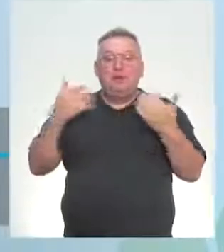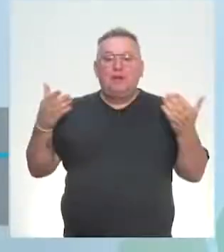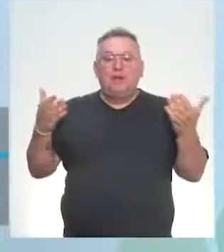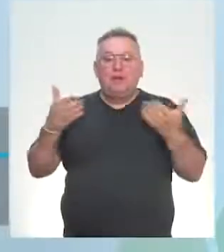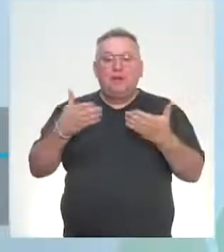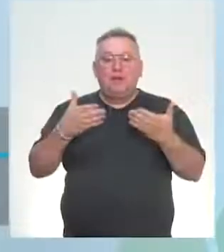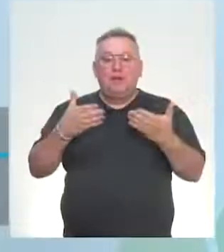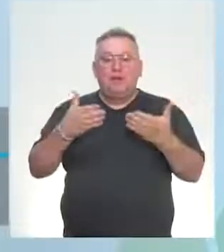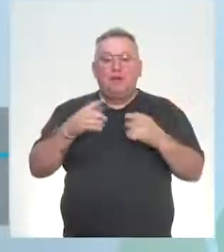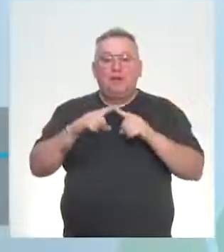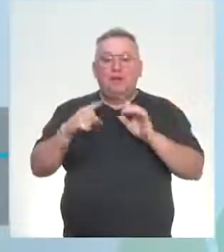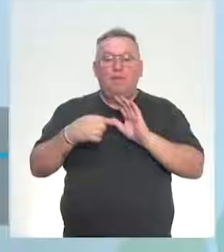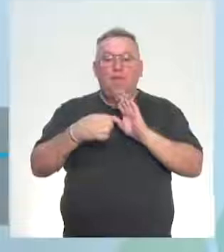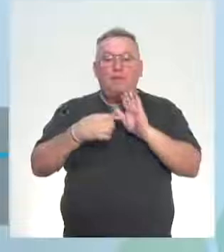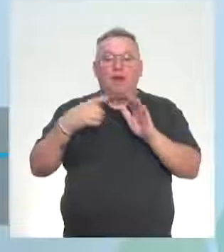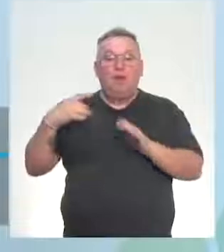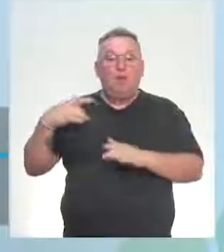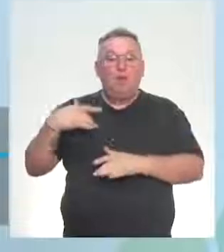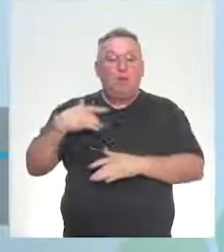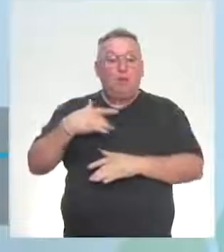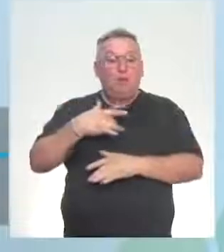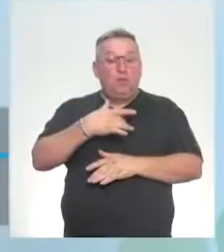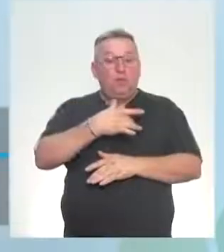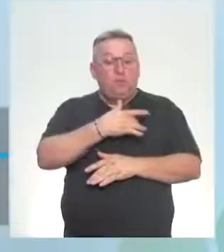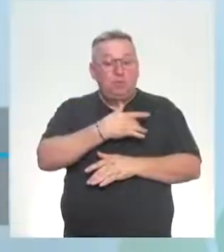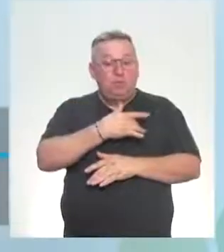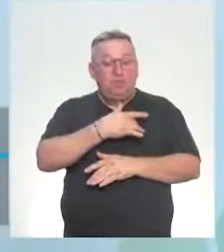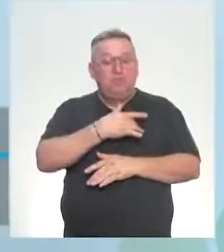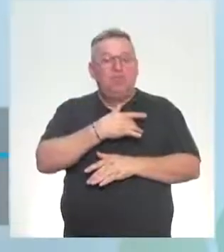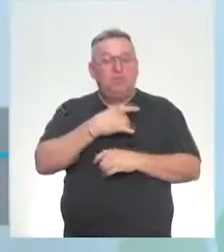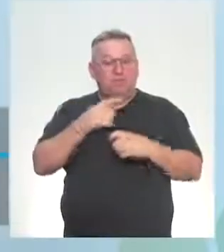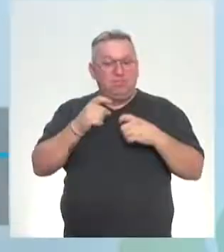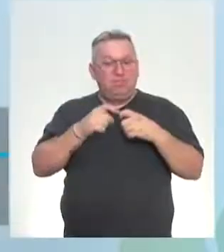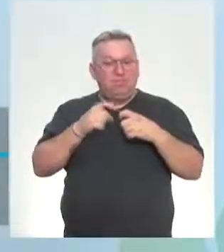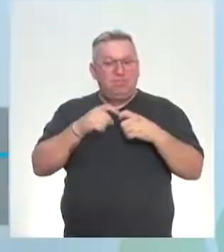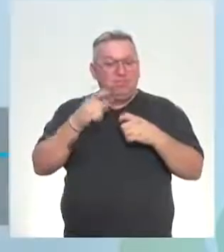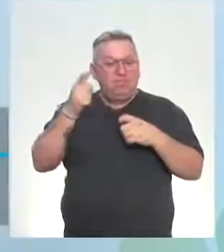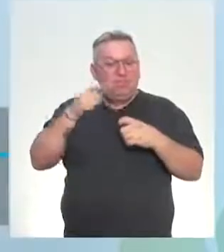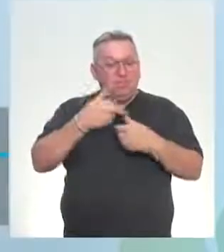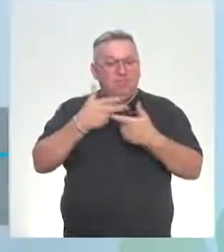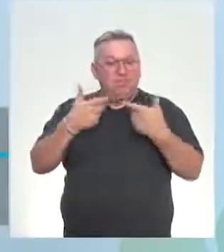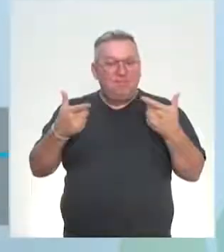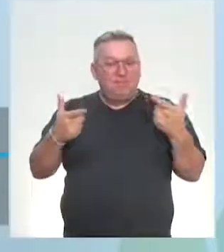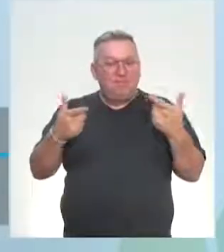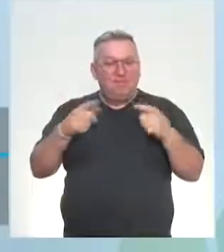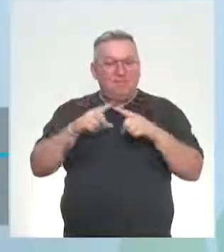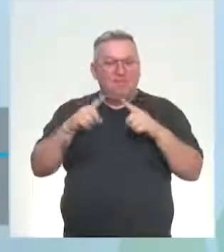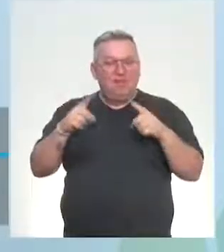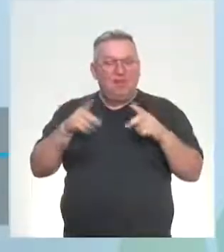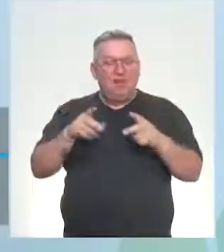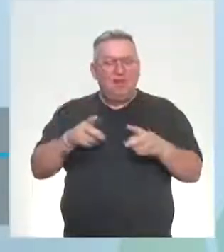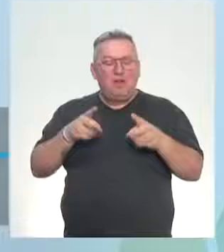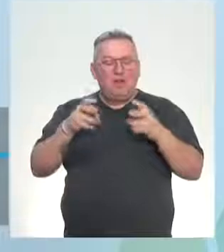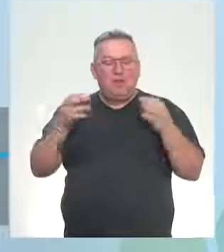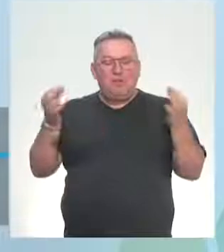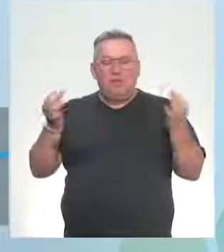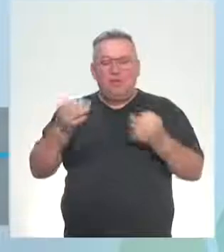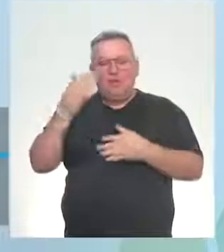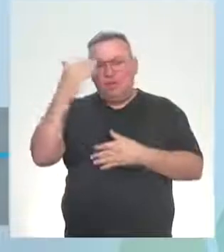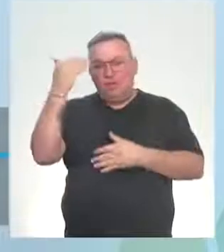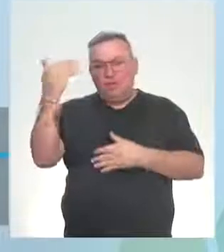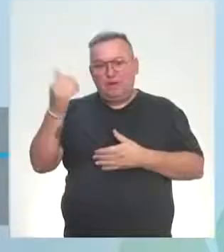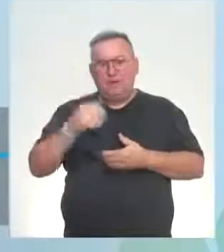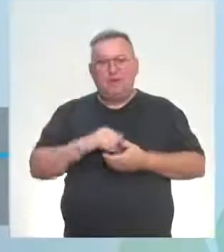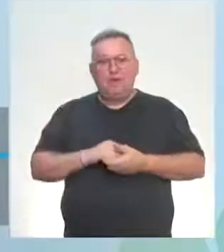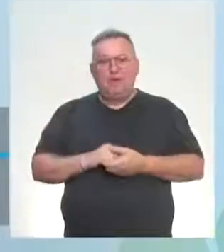é algo representando a área já da saúde, a área médica e todos os demais. Então, assim, é uma excelente até homenagem,